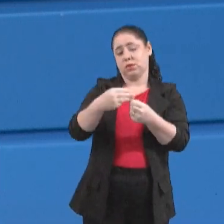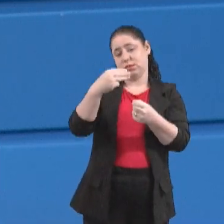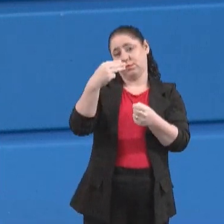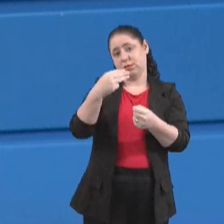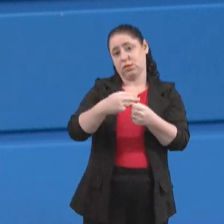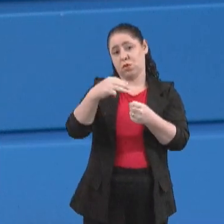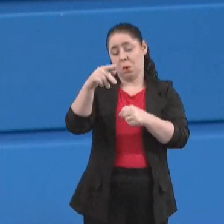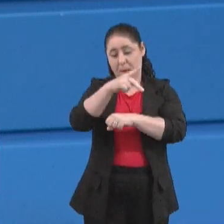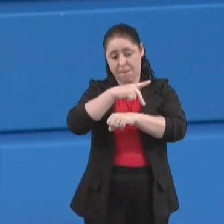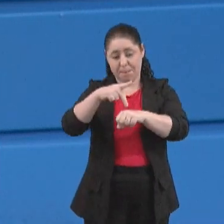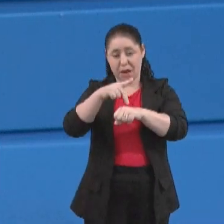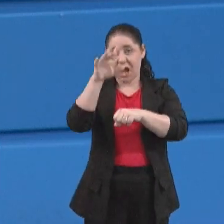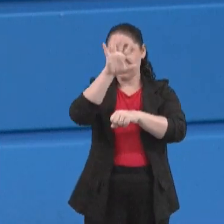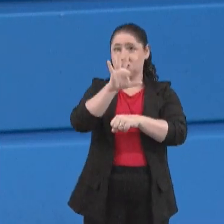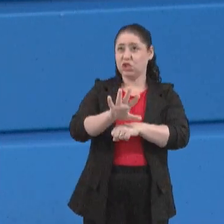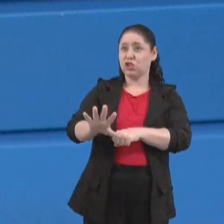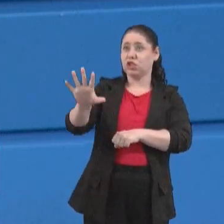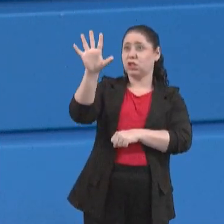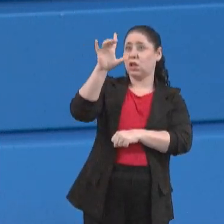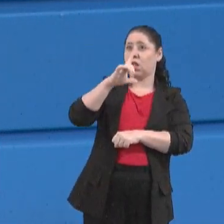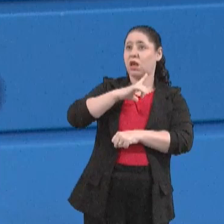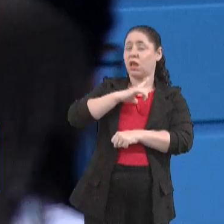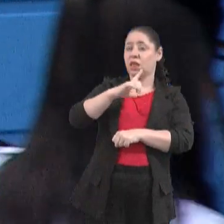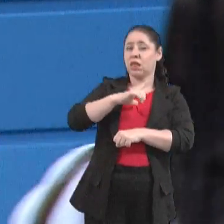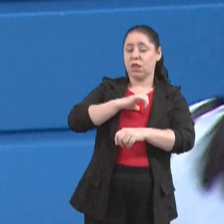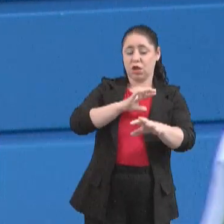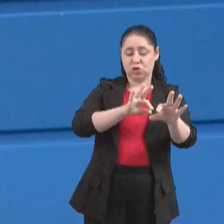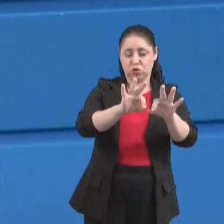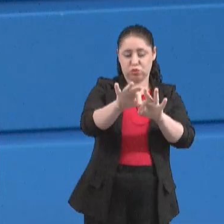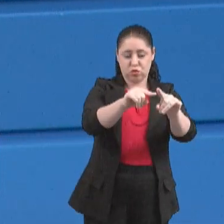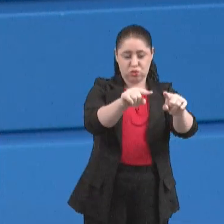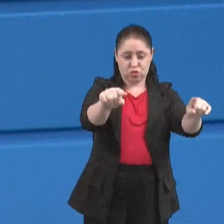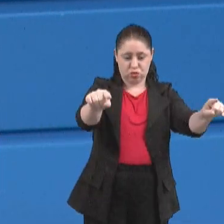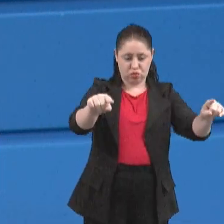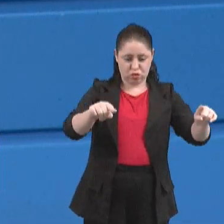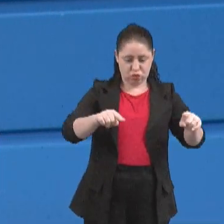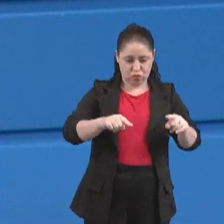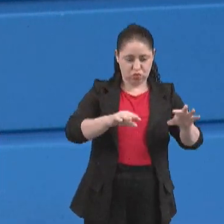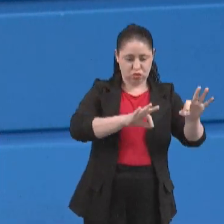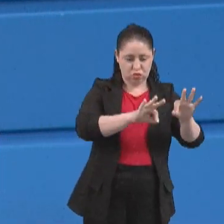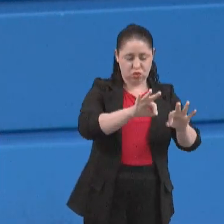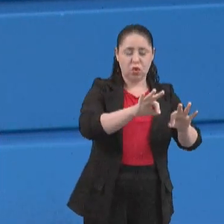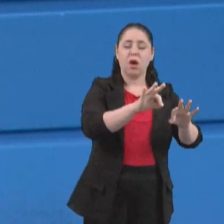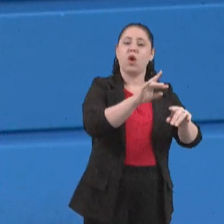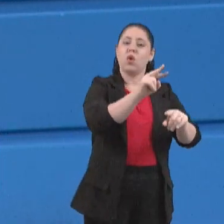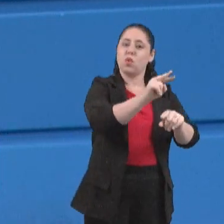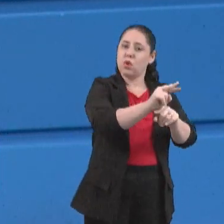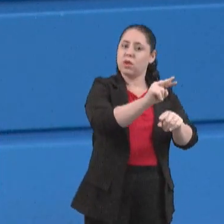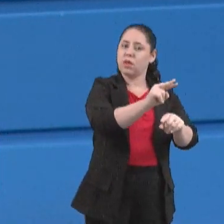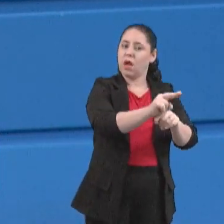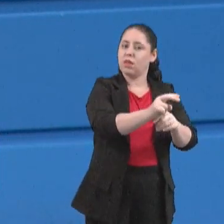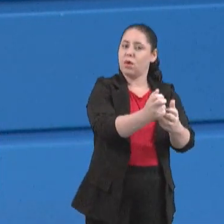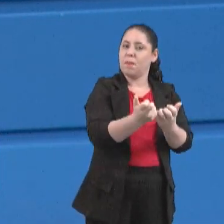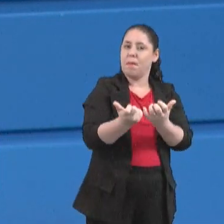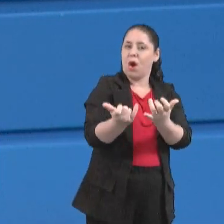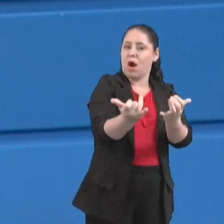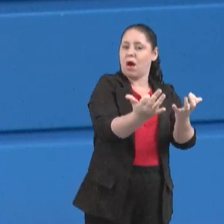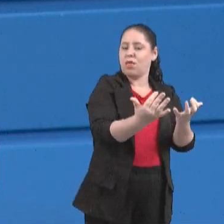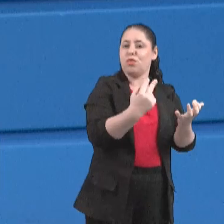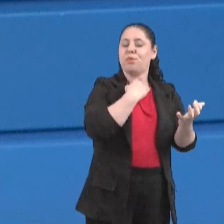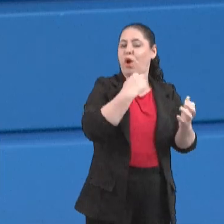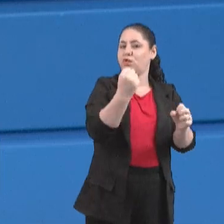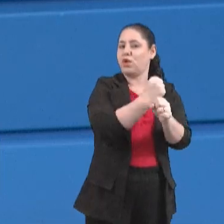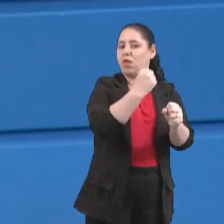município do país que existe o zoneamento ecológico econômico. E o zoneamento ecológico